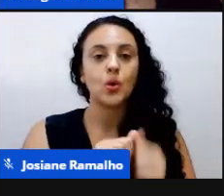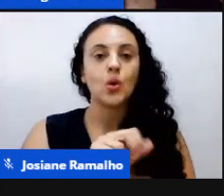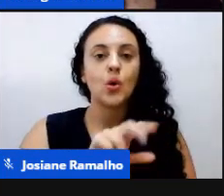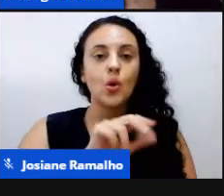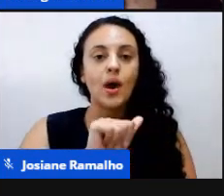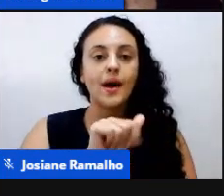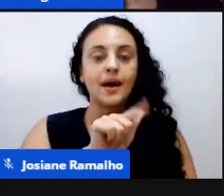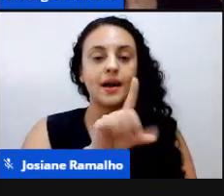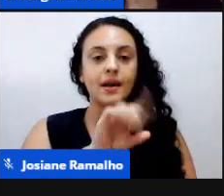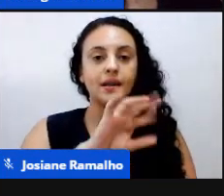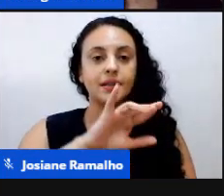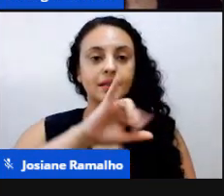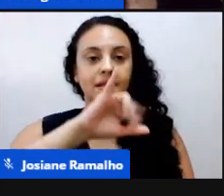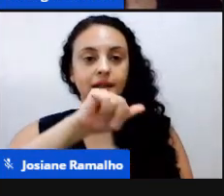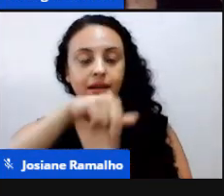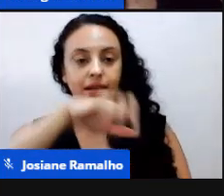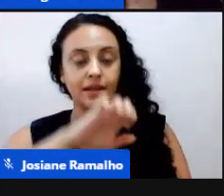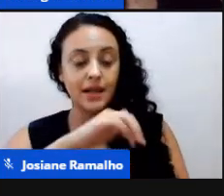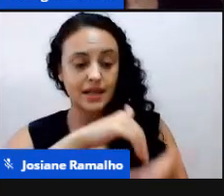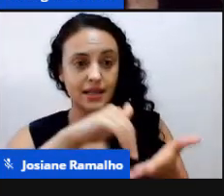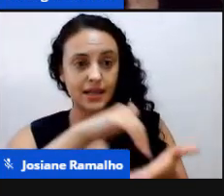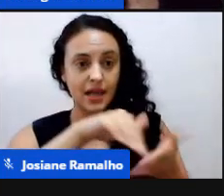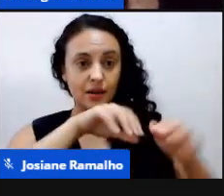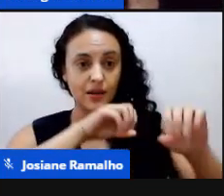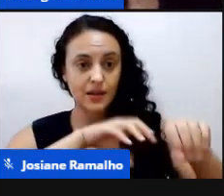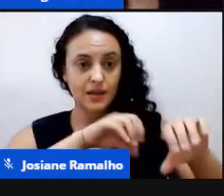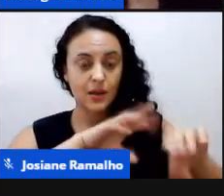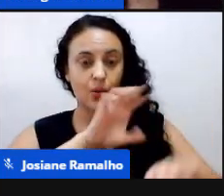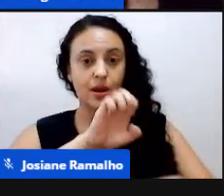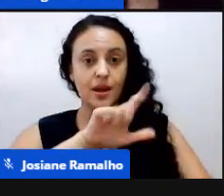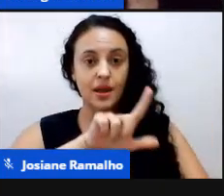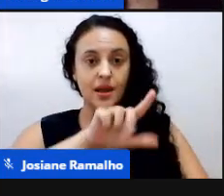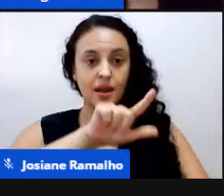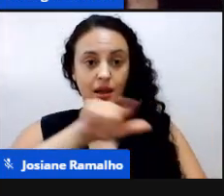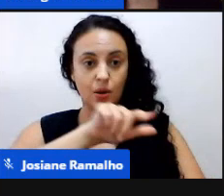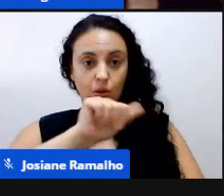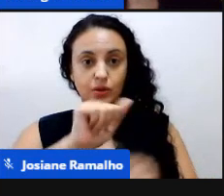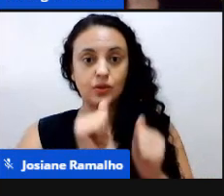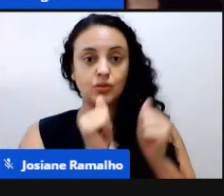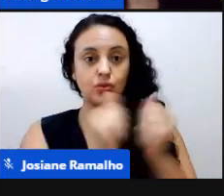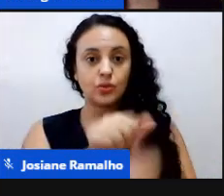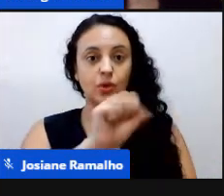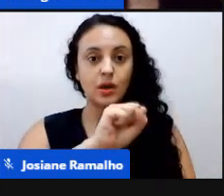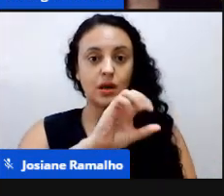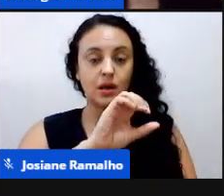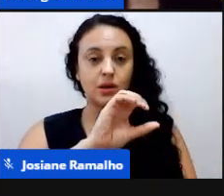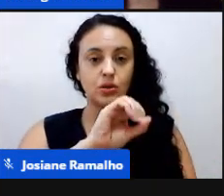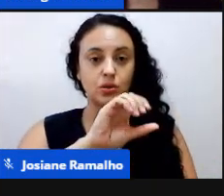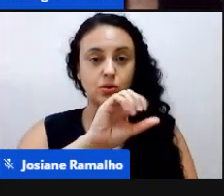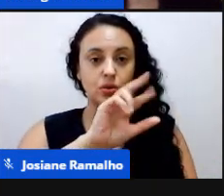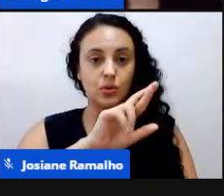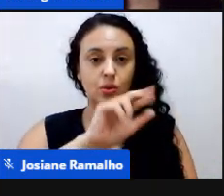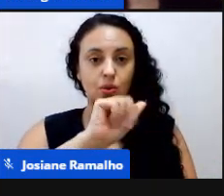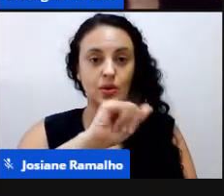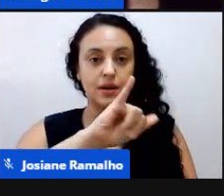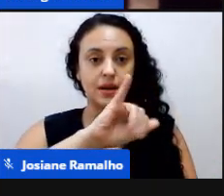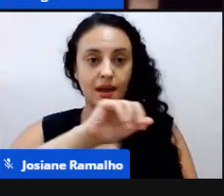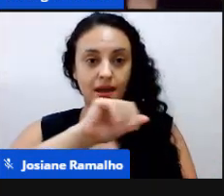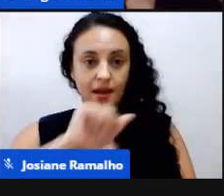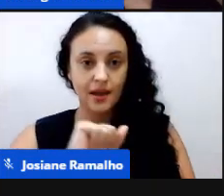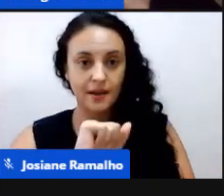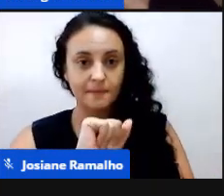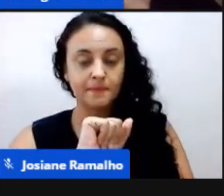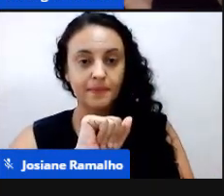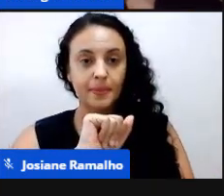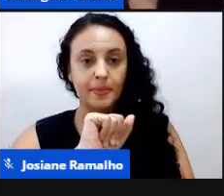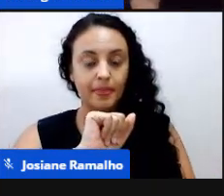nossa secretária de Educação é a professora Elza Fernandes, juntamente com a professora Soraya Inácio Campos, que é secretária adjunta de Educação. O